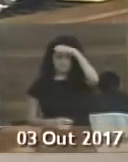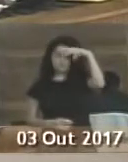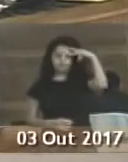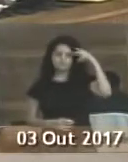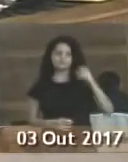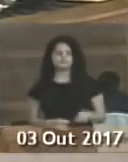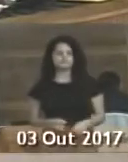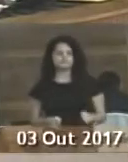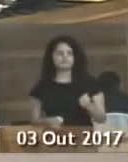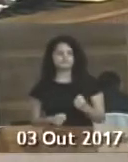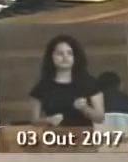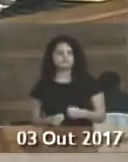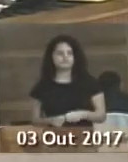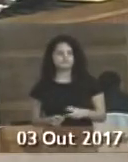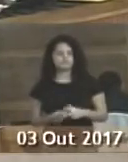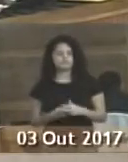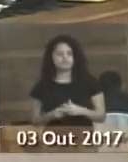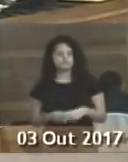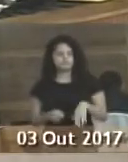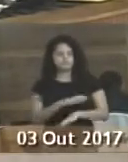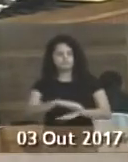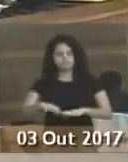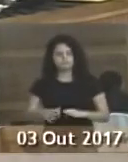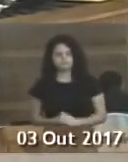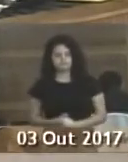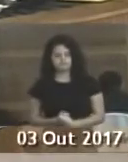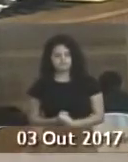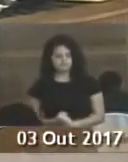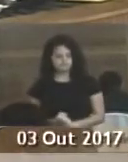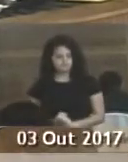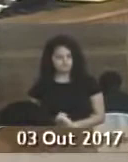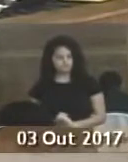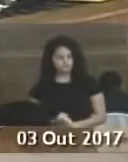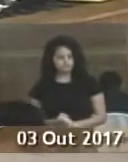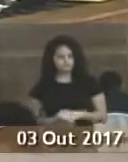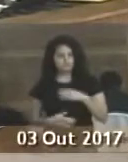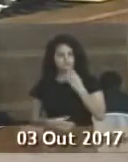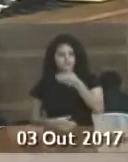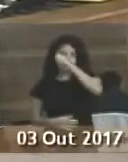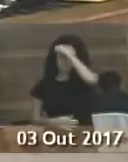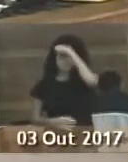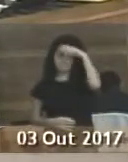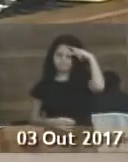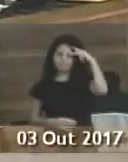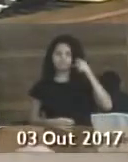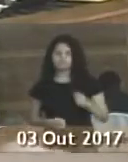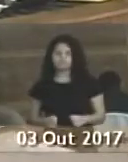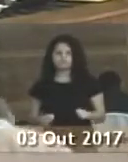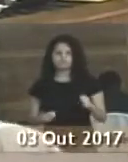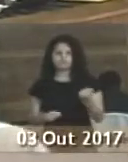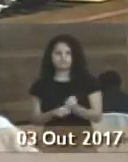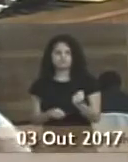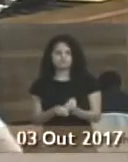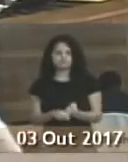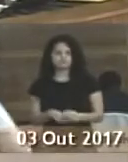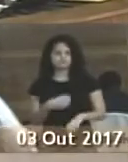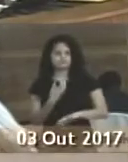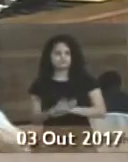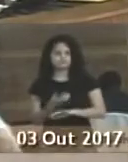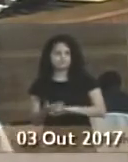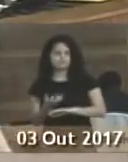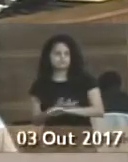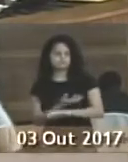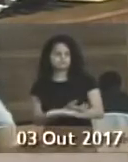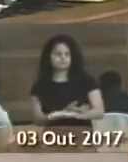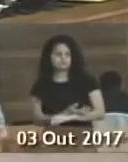da Rua do Marisco, na Vila Nova. Indicação número 4595/17, indicando ao prefeito a construção de uma praça com brinquedos na rodovia Procurador Haroldo